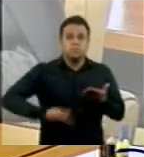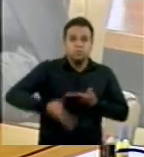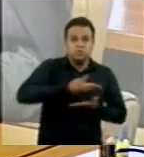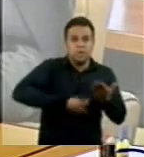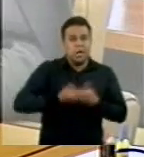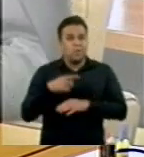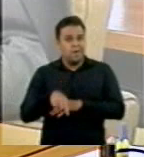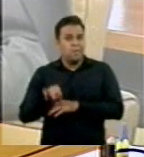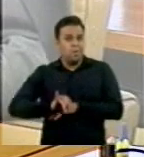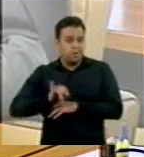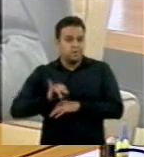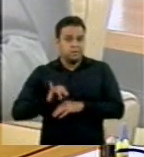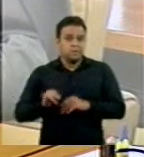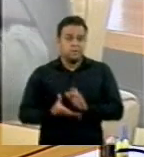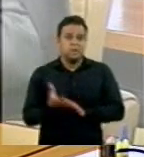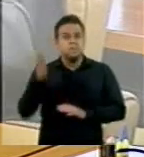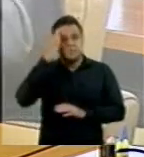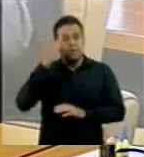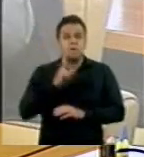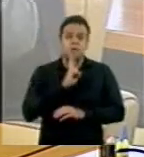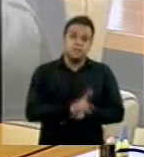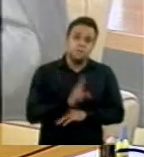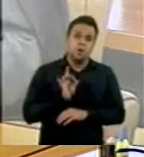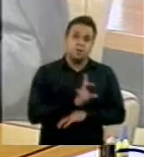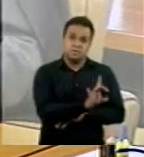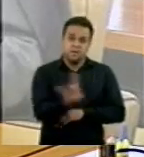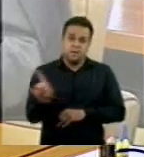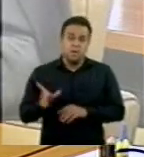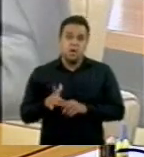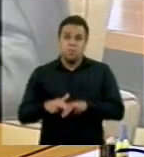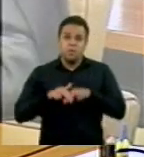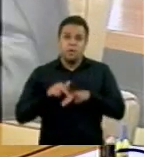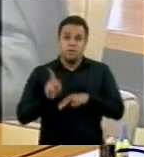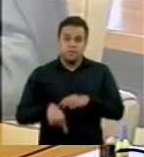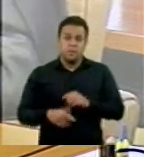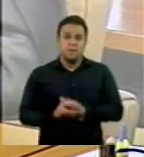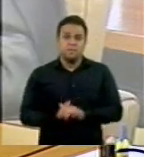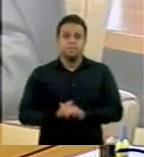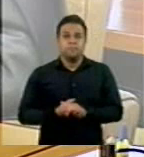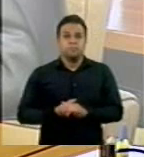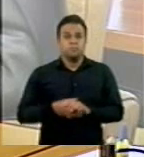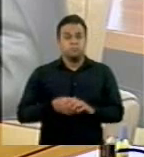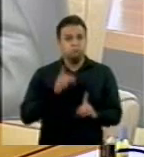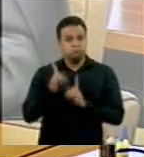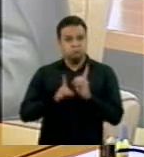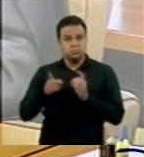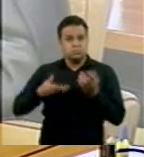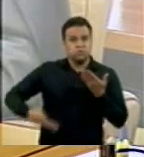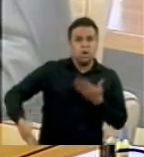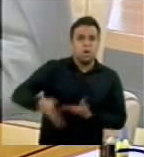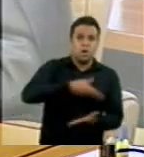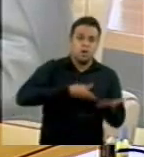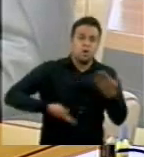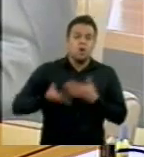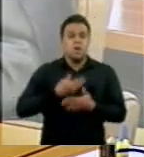evidentemente, é fundamental, e levo sempre em conta esse intercâmbio dialógico, tenho para